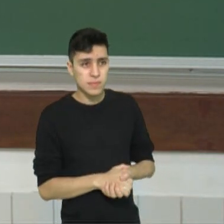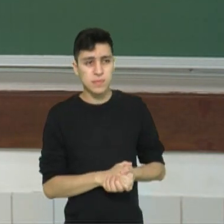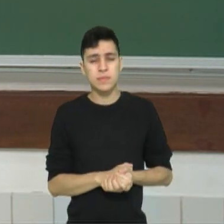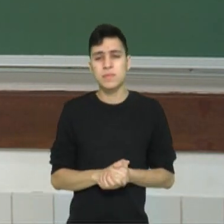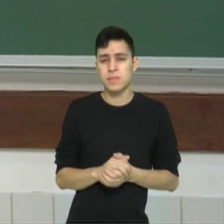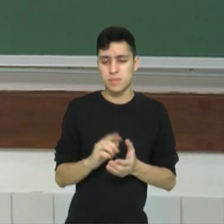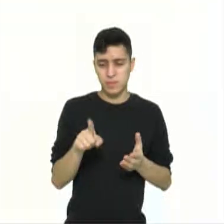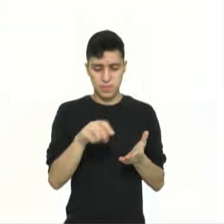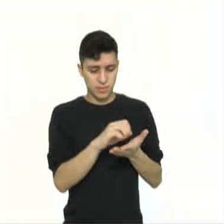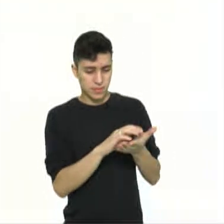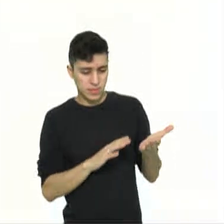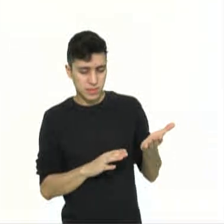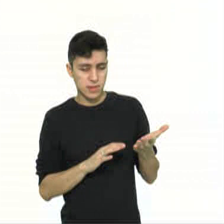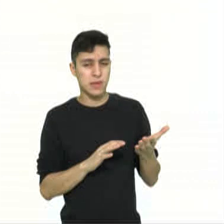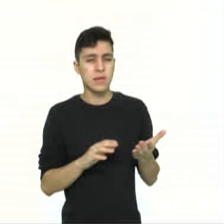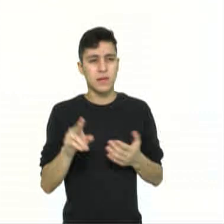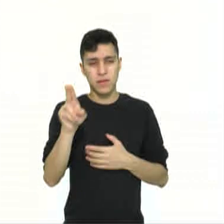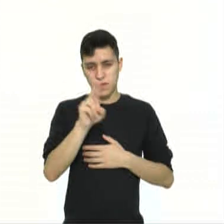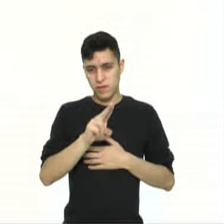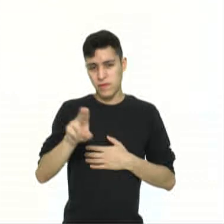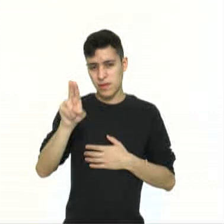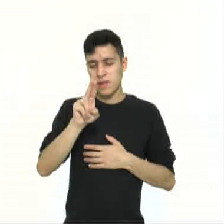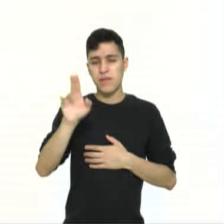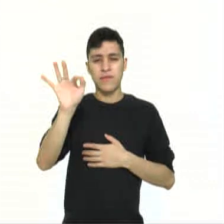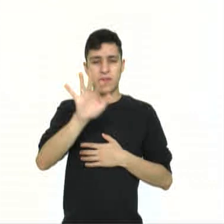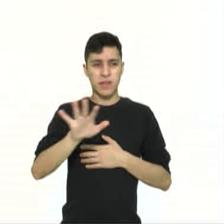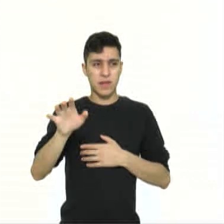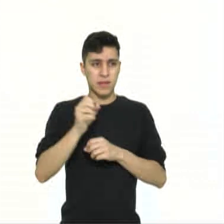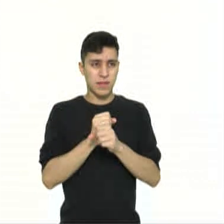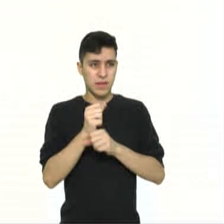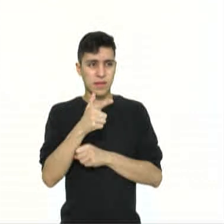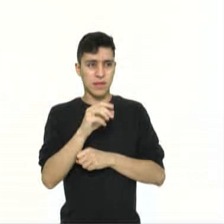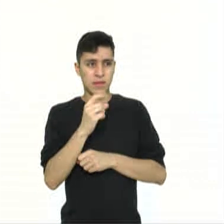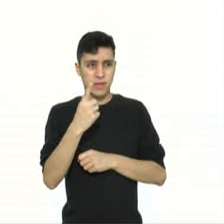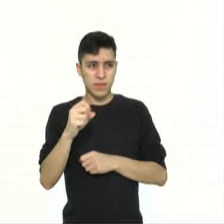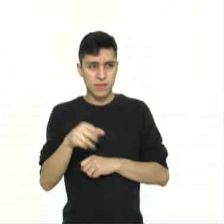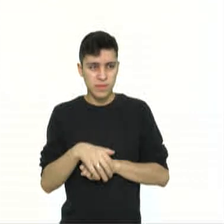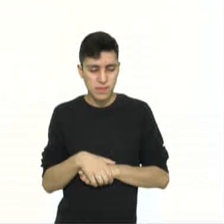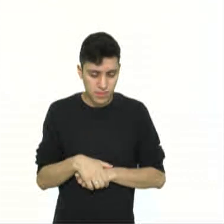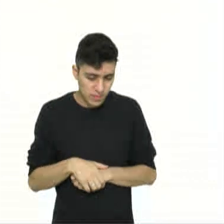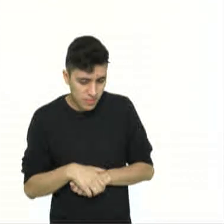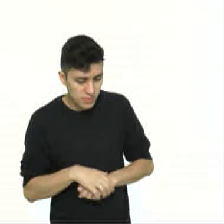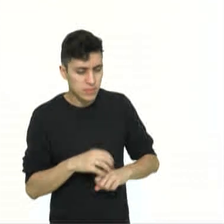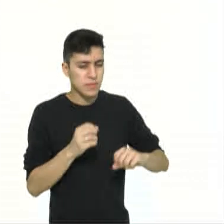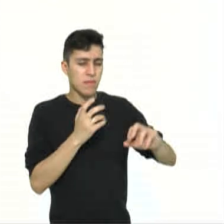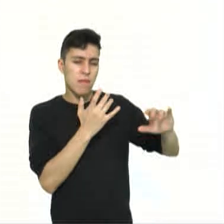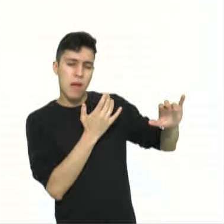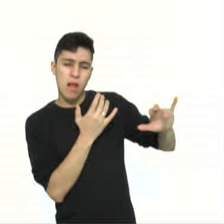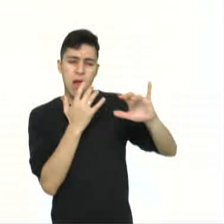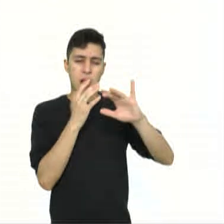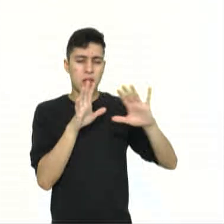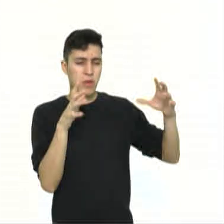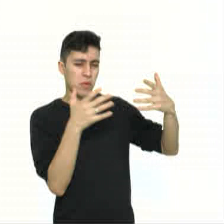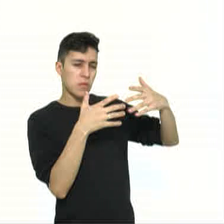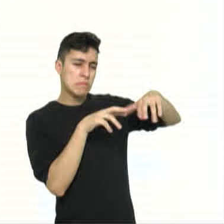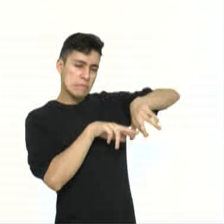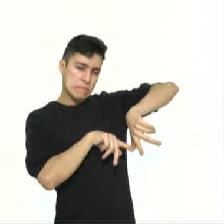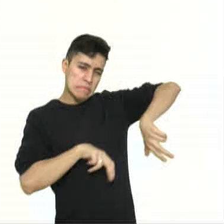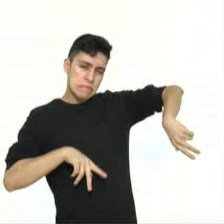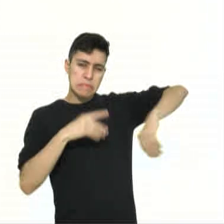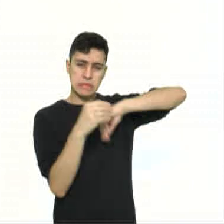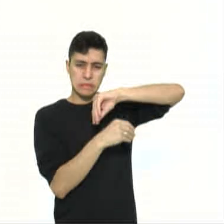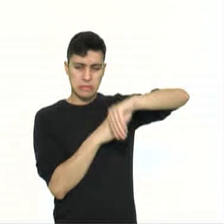um exercício da Universidade Federal, 2018. Uma orquestra é formada por instrumentos musicais de várias